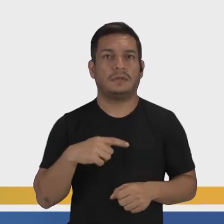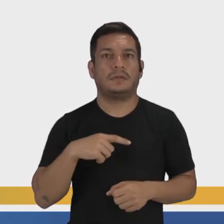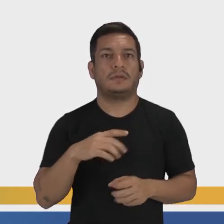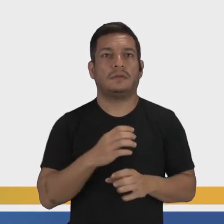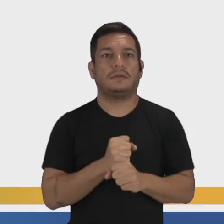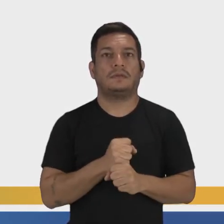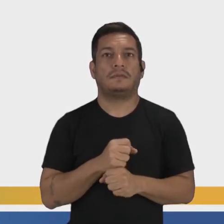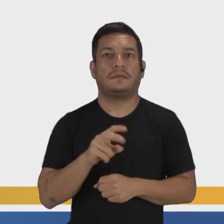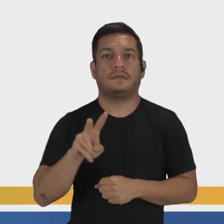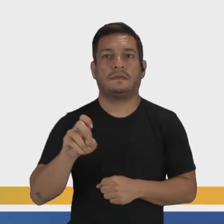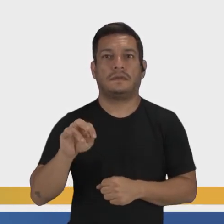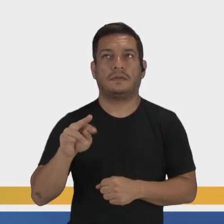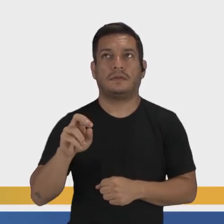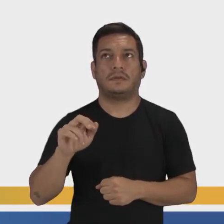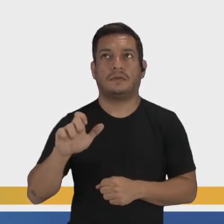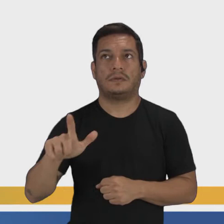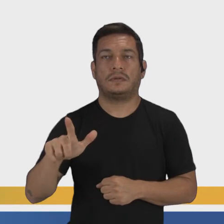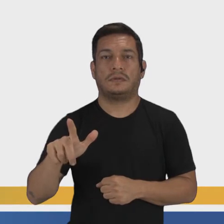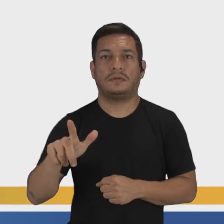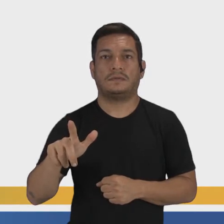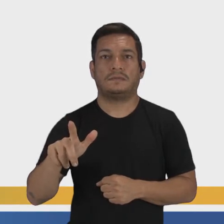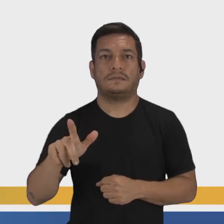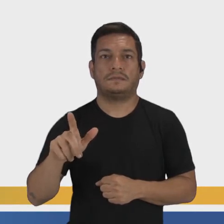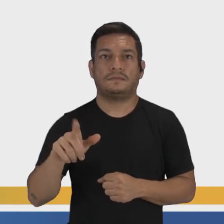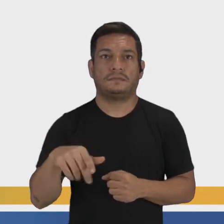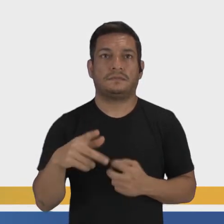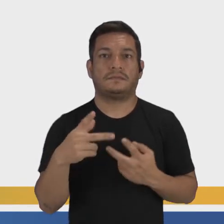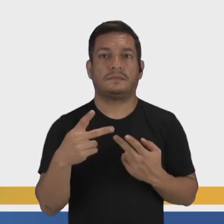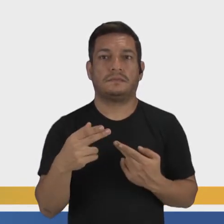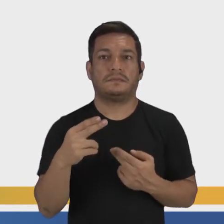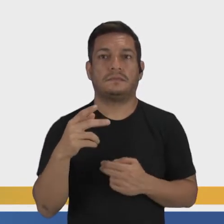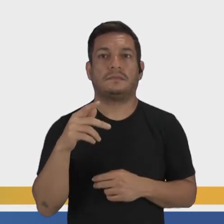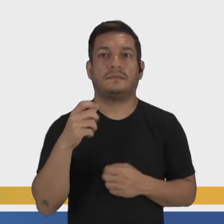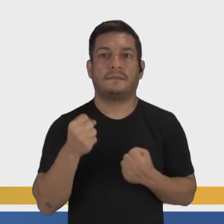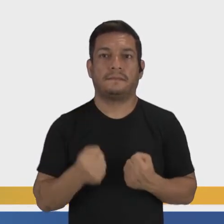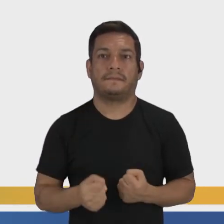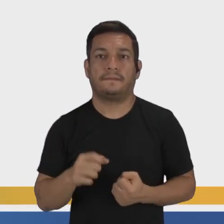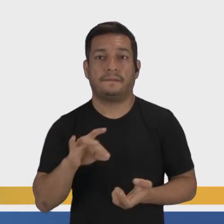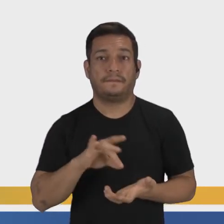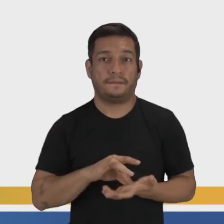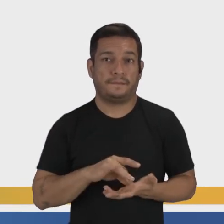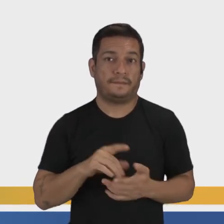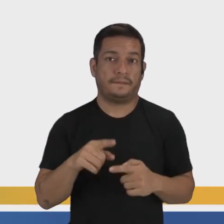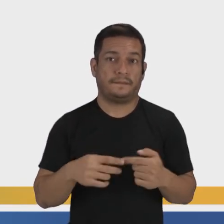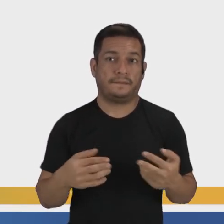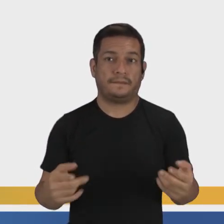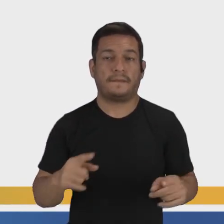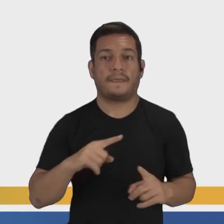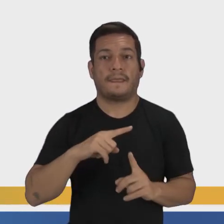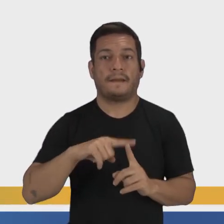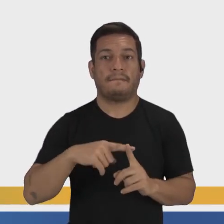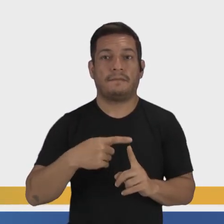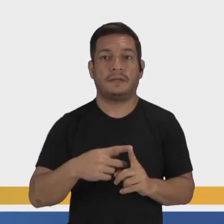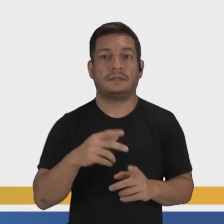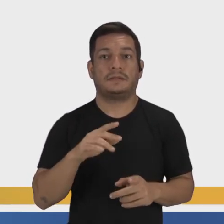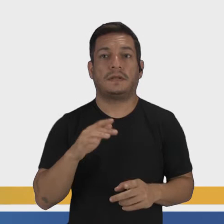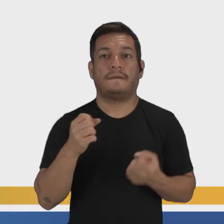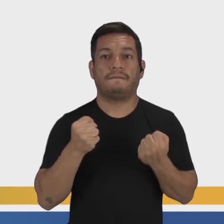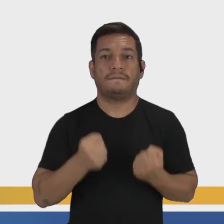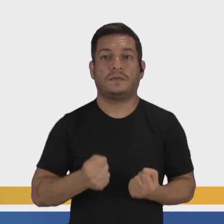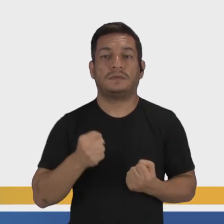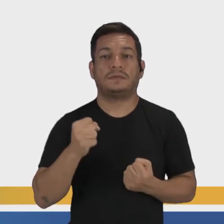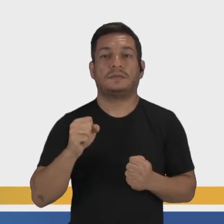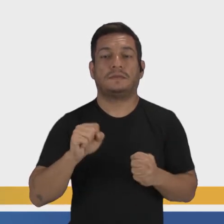soma vetorial, peso aparente é igual ao peso real do produto, mais a força Fx, que é